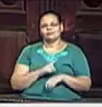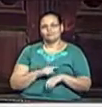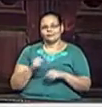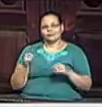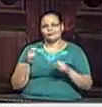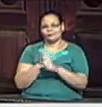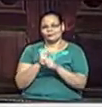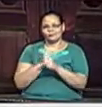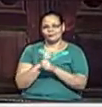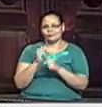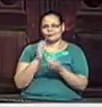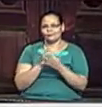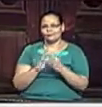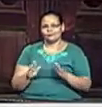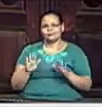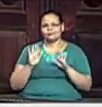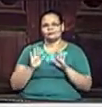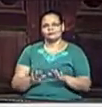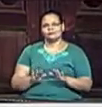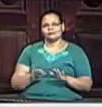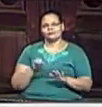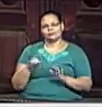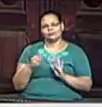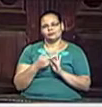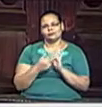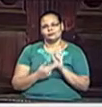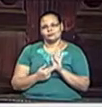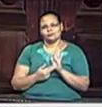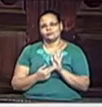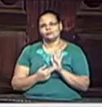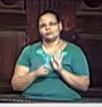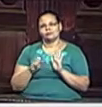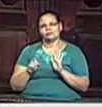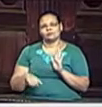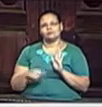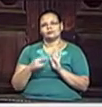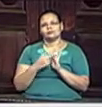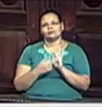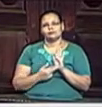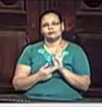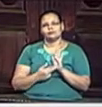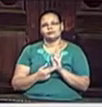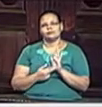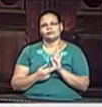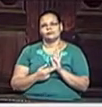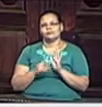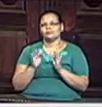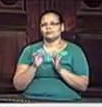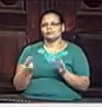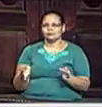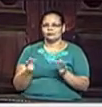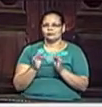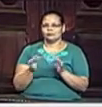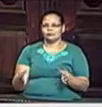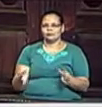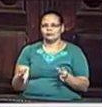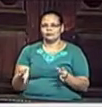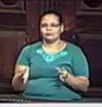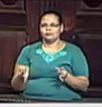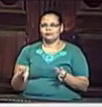ano. Mas aquele relatório é um relatório